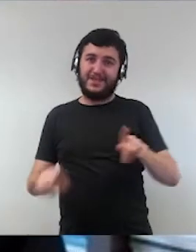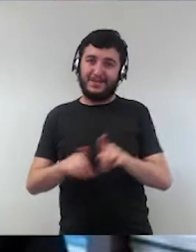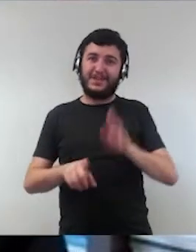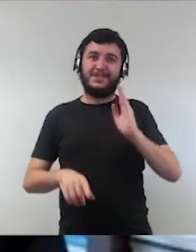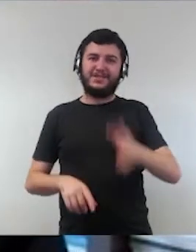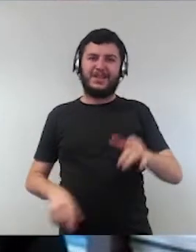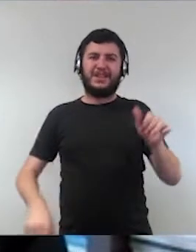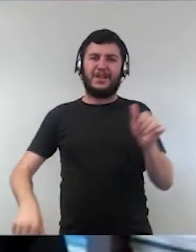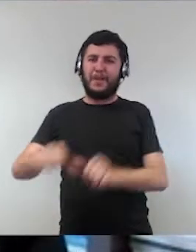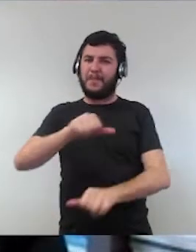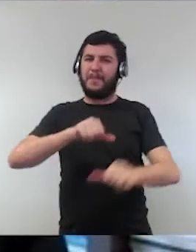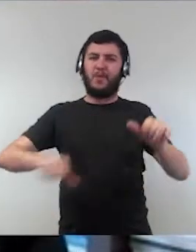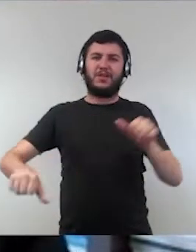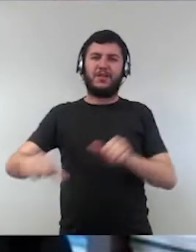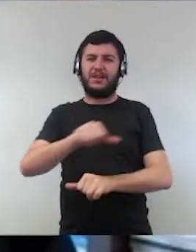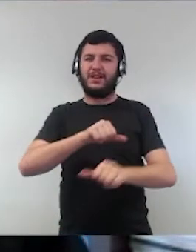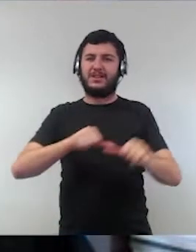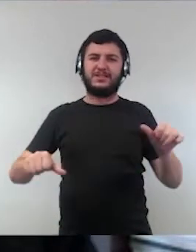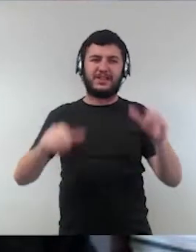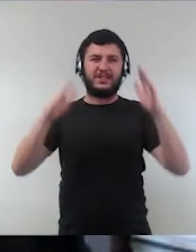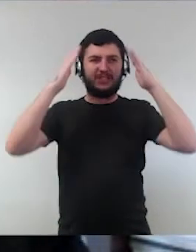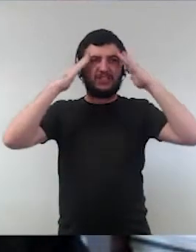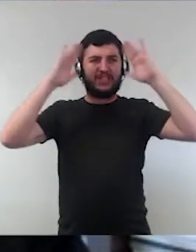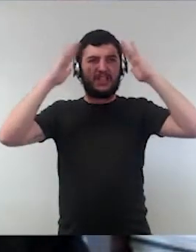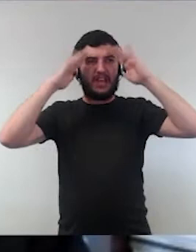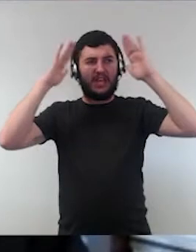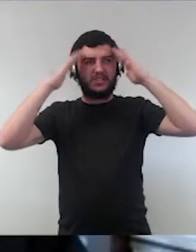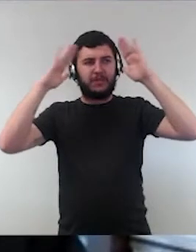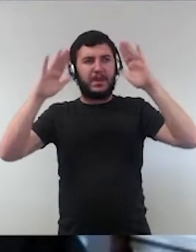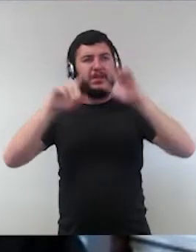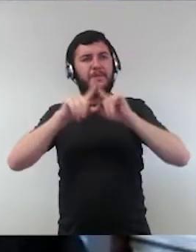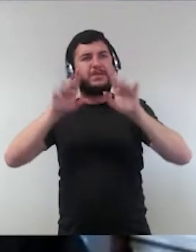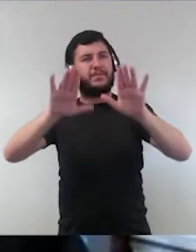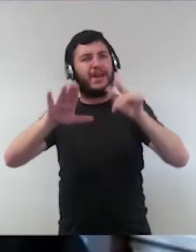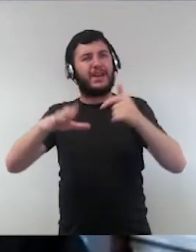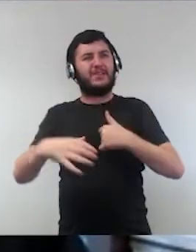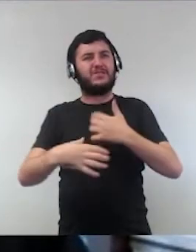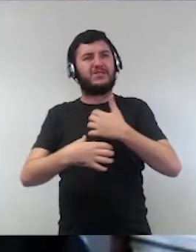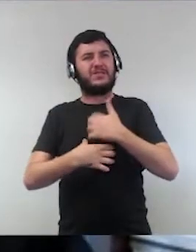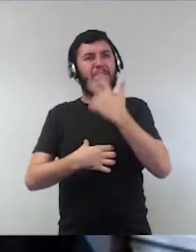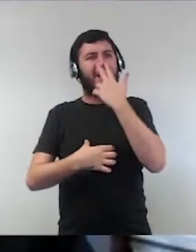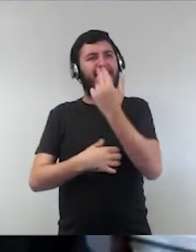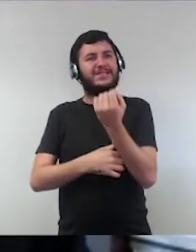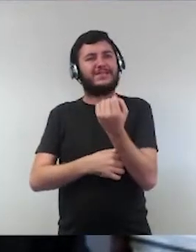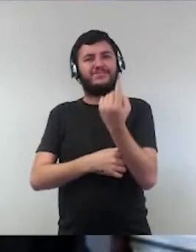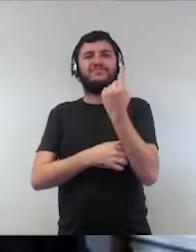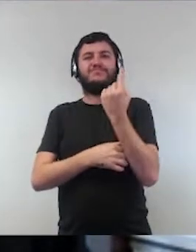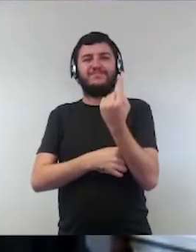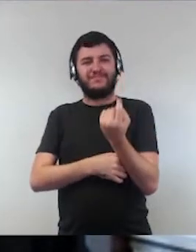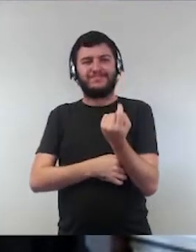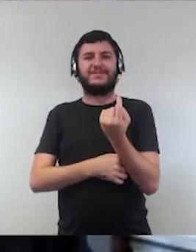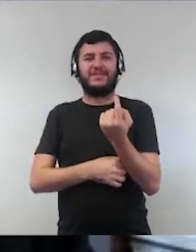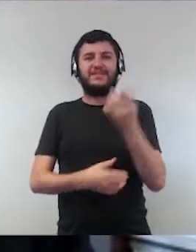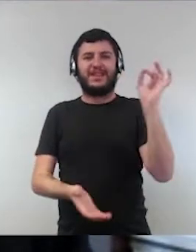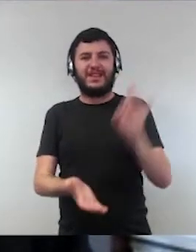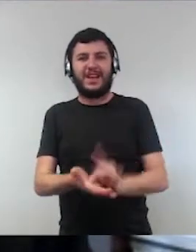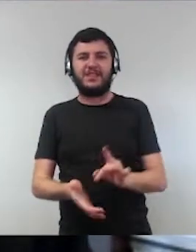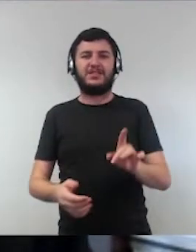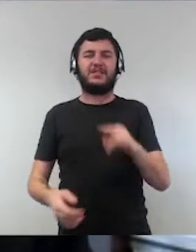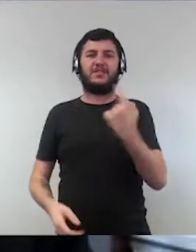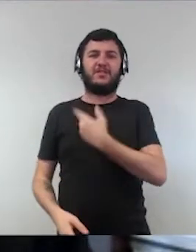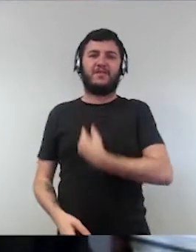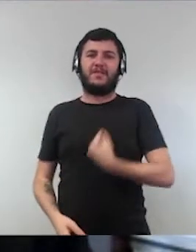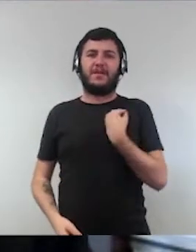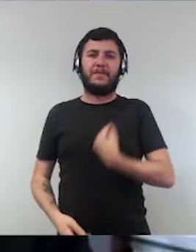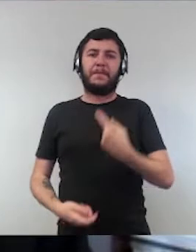uma mudança de entendimento que me parece muito alvissareira, né? Nós vivemos numa